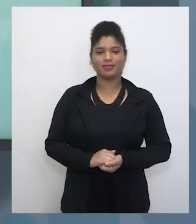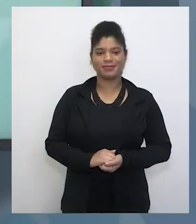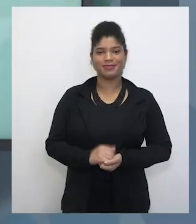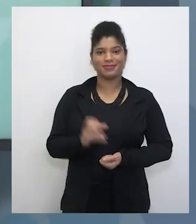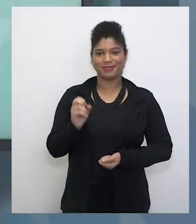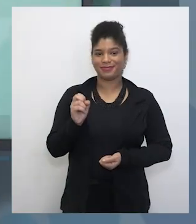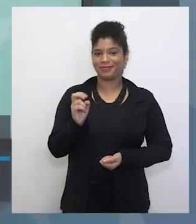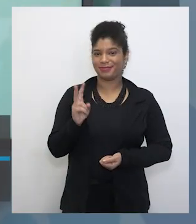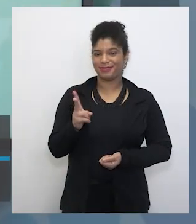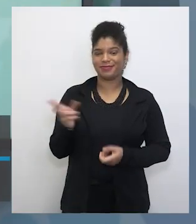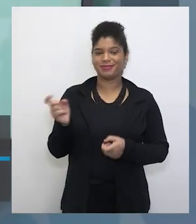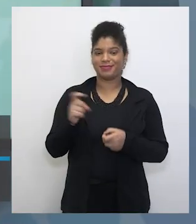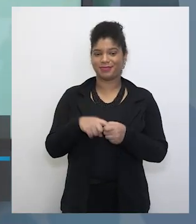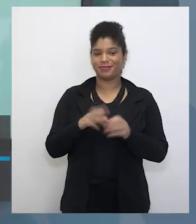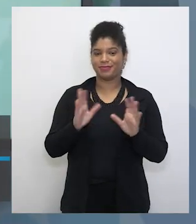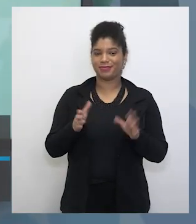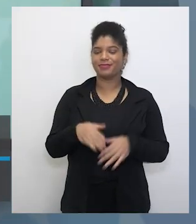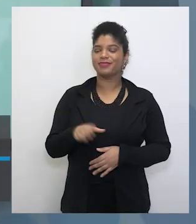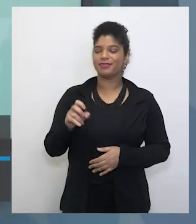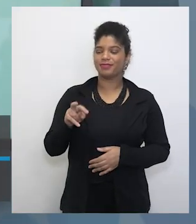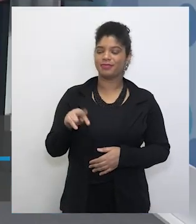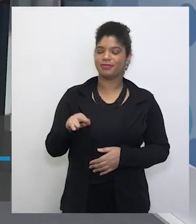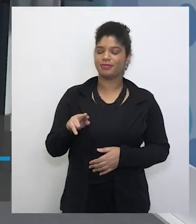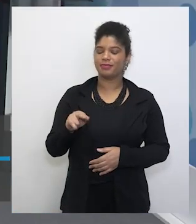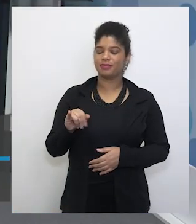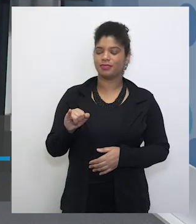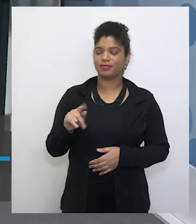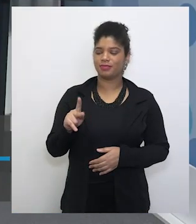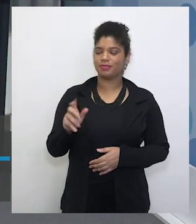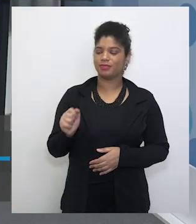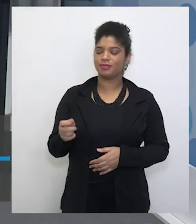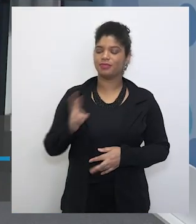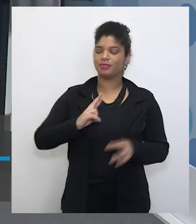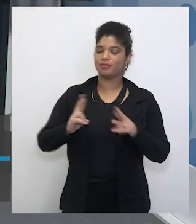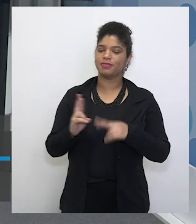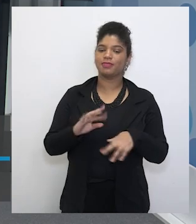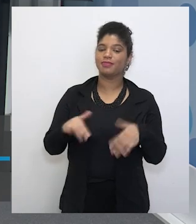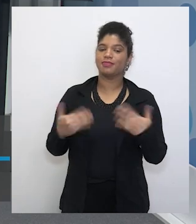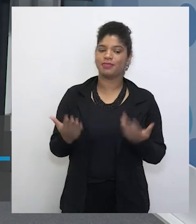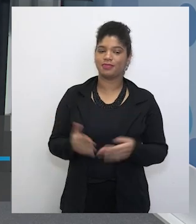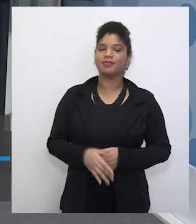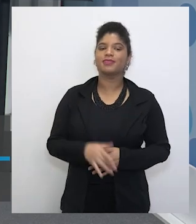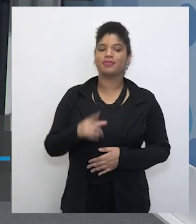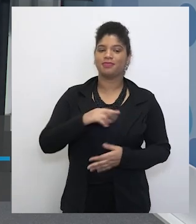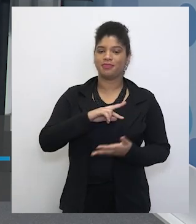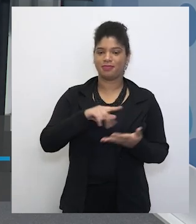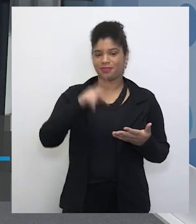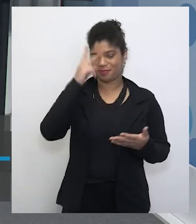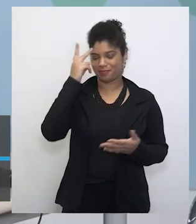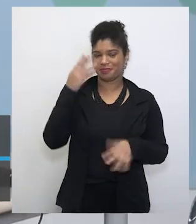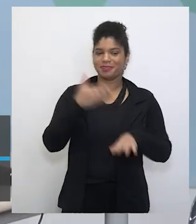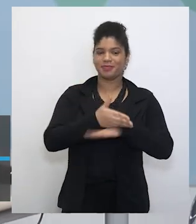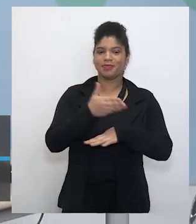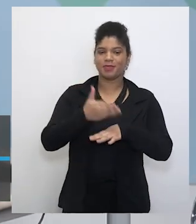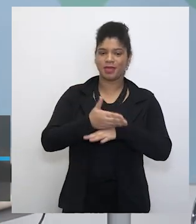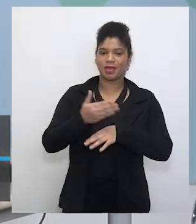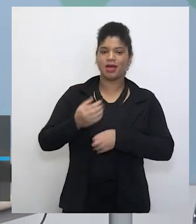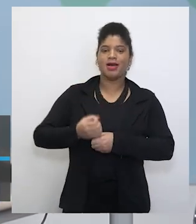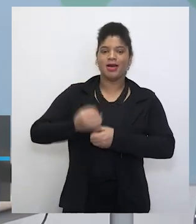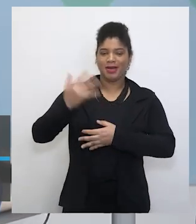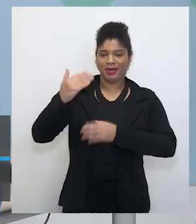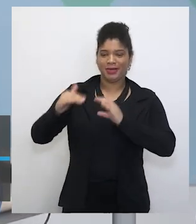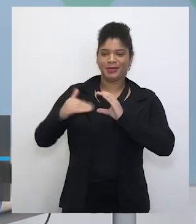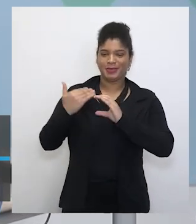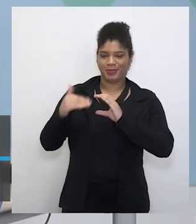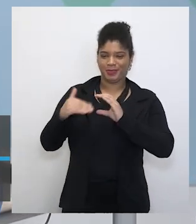Ok, we are back, voltamos aqui. Erika, how are the answers? Como é que foram as respostas aí? Olha, bastante gente aqui participando no chat, isso é muito